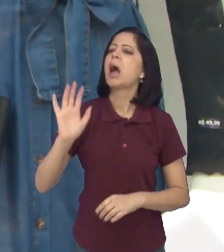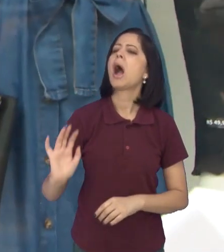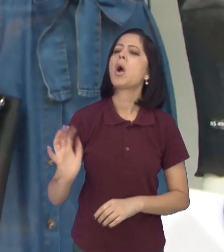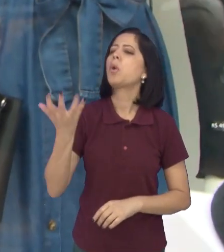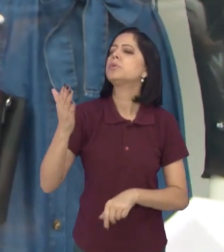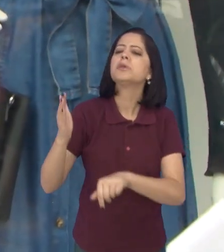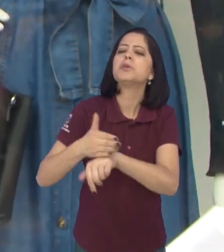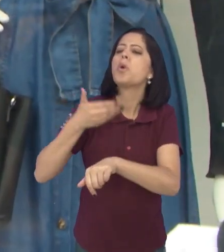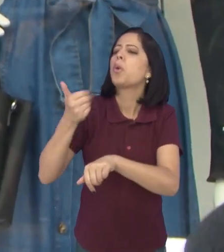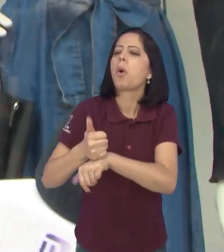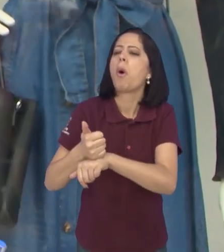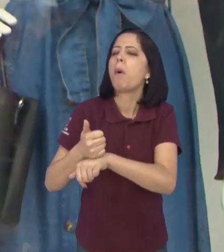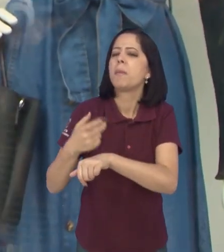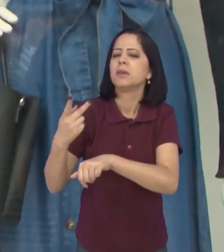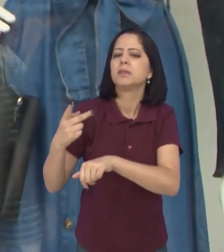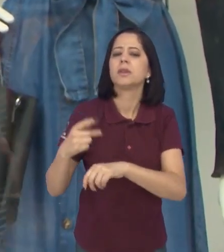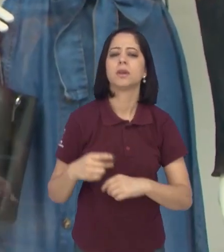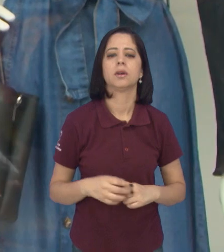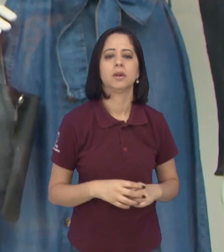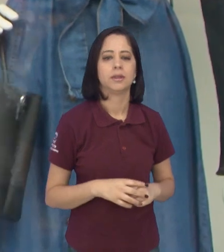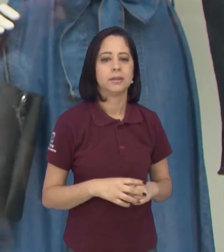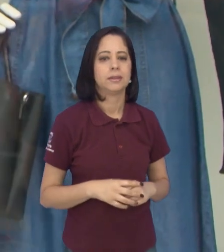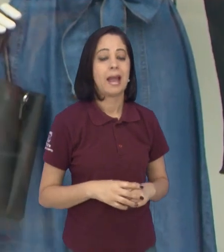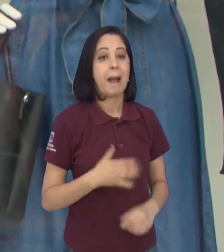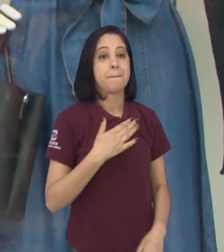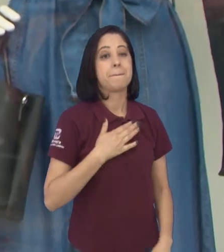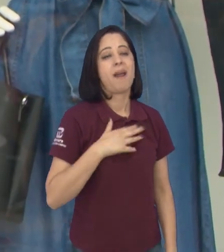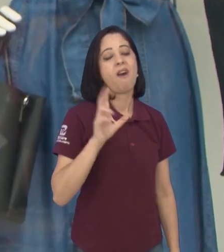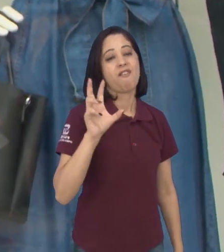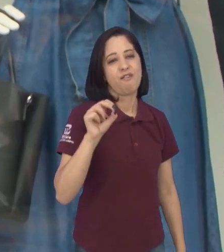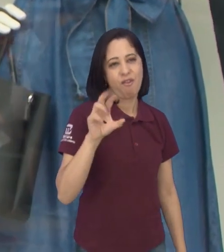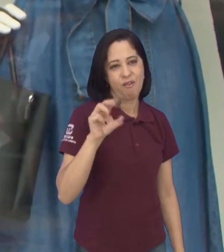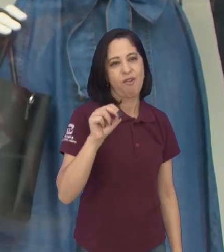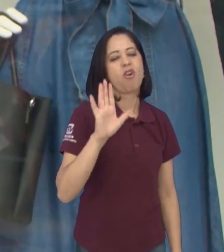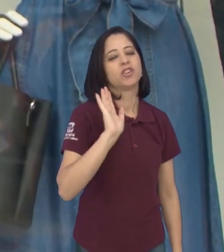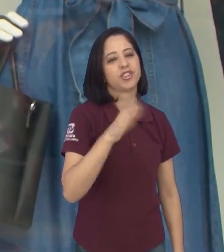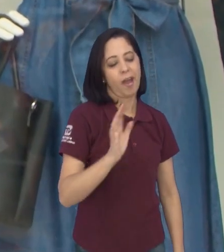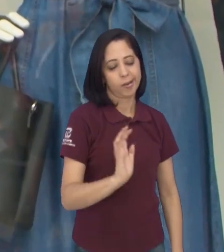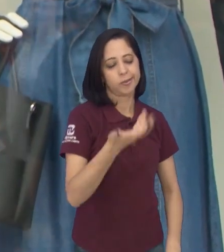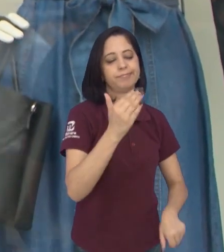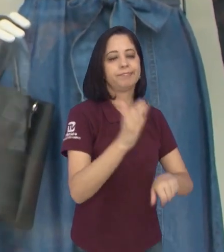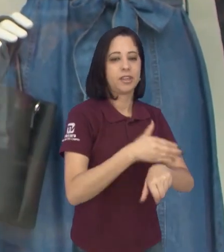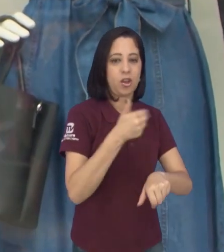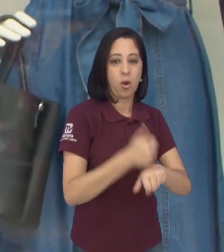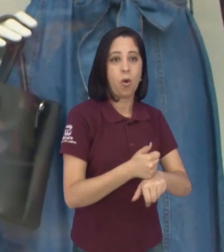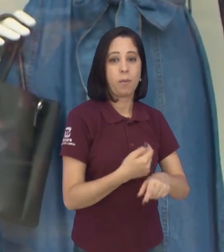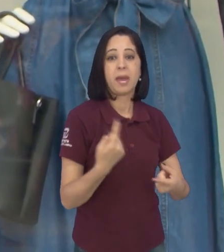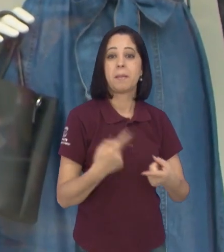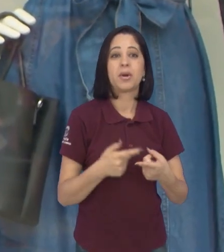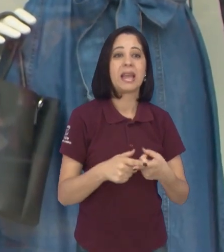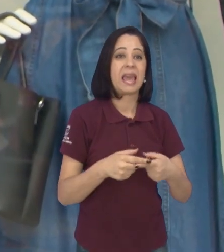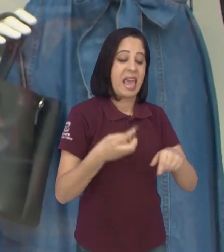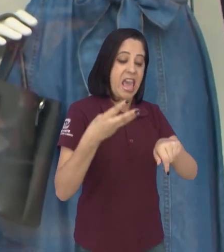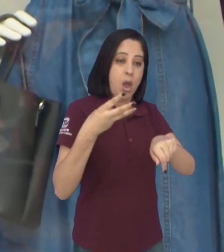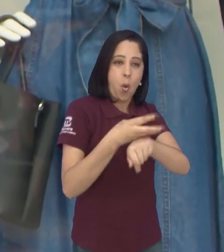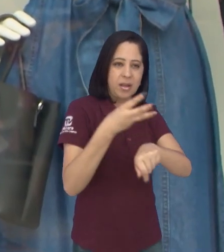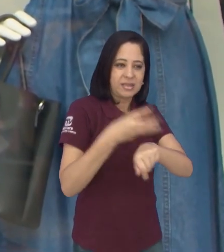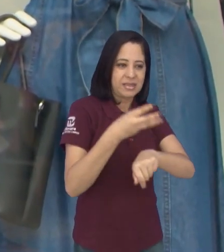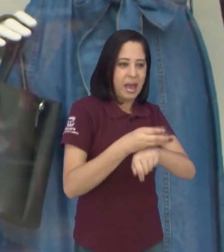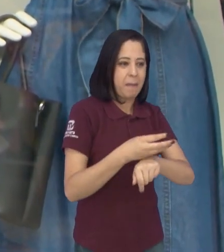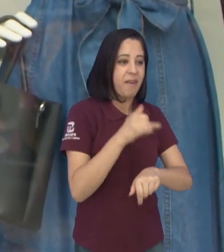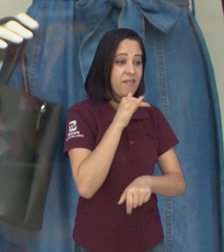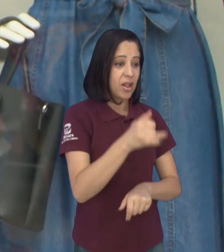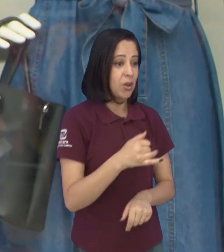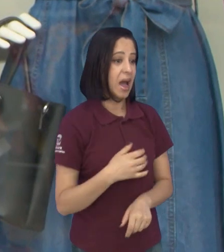golpe ou algum conhecido seu? Olha, minha avó já caiu. E como é que foi? Chamaram ela no WhatsApp e falaram que era